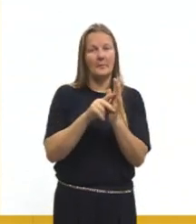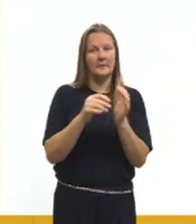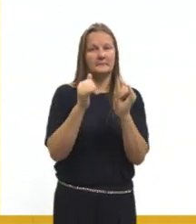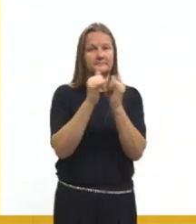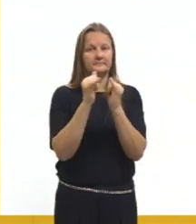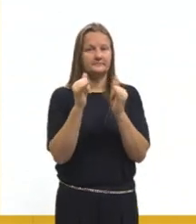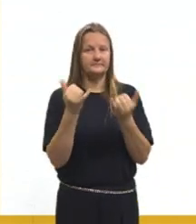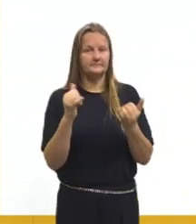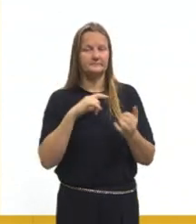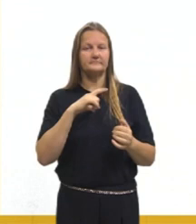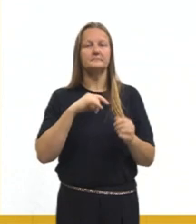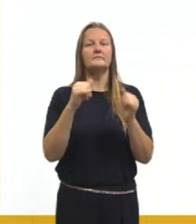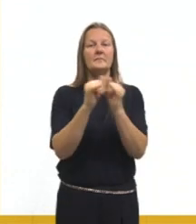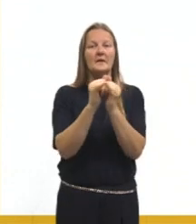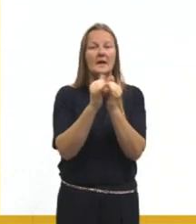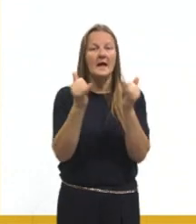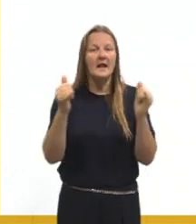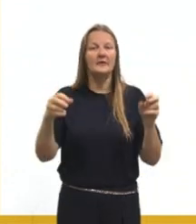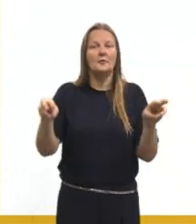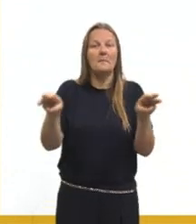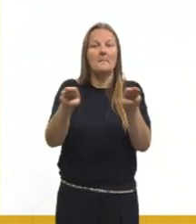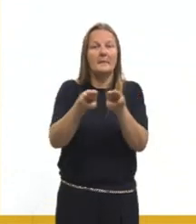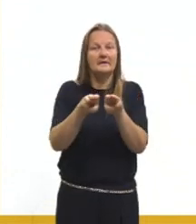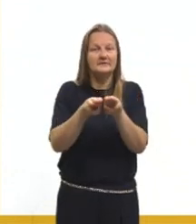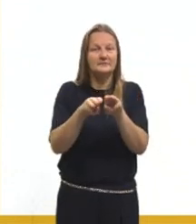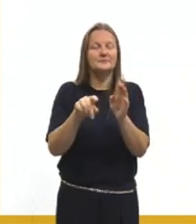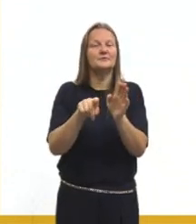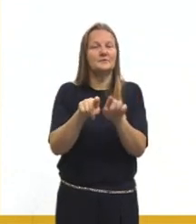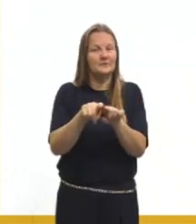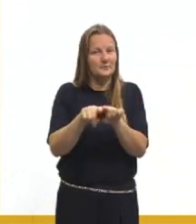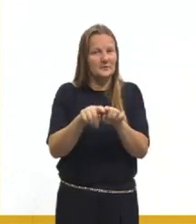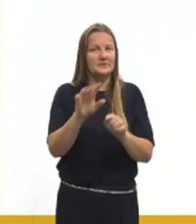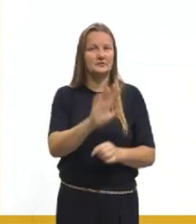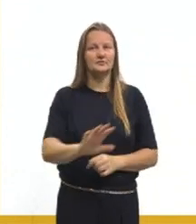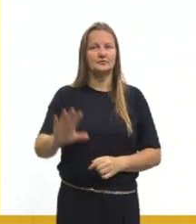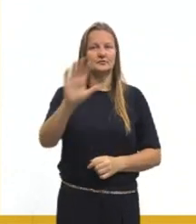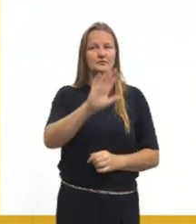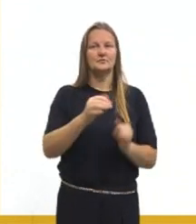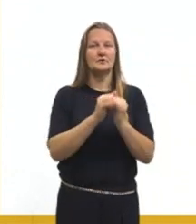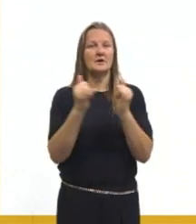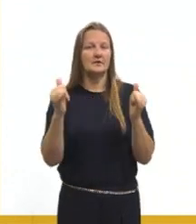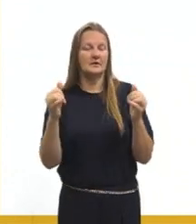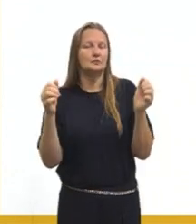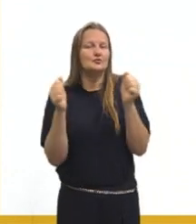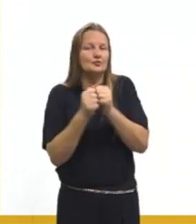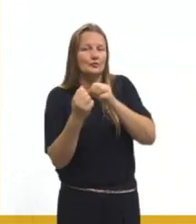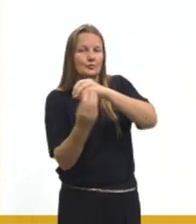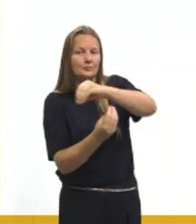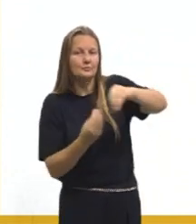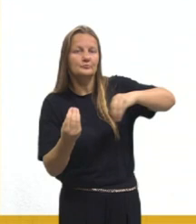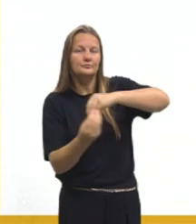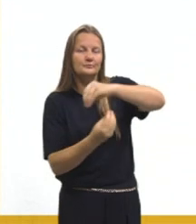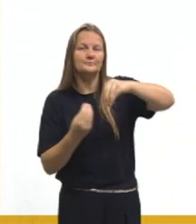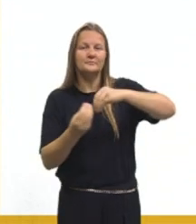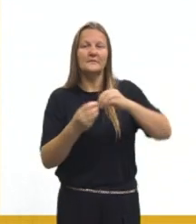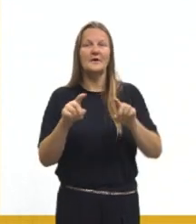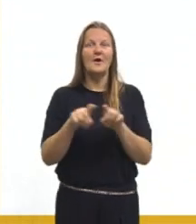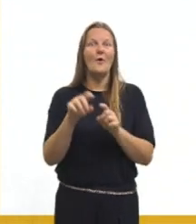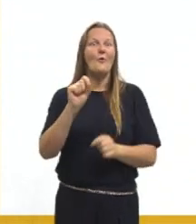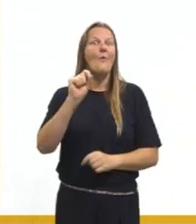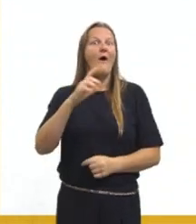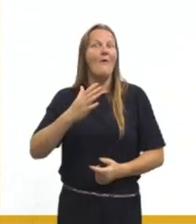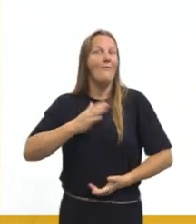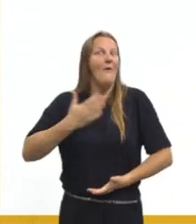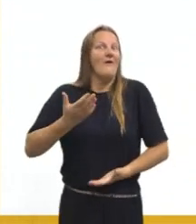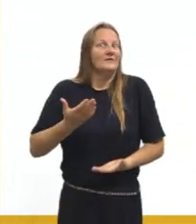questões de eletromagnetismo onde a gente engloba também questões de eletricidade e a surpresa que a gente teve